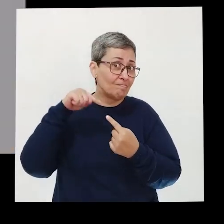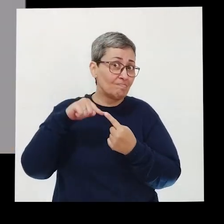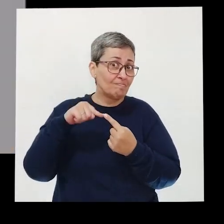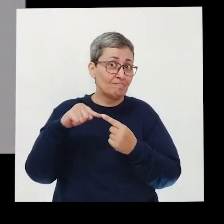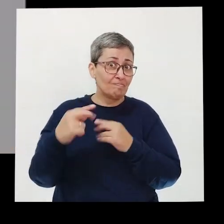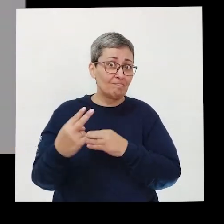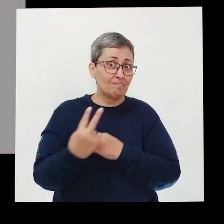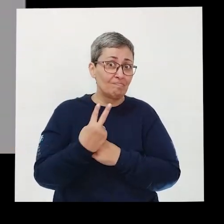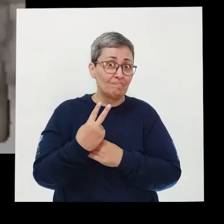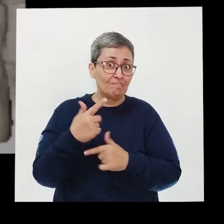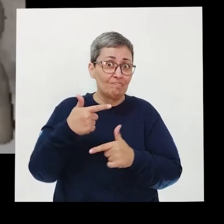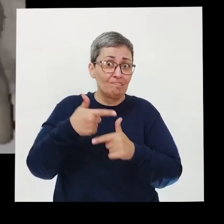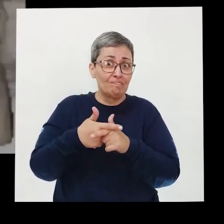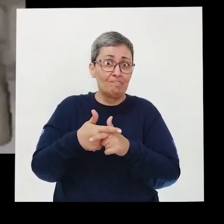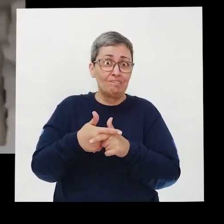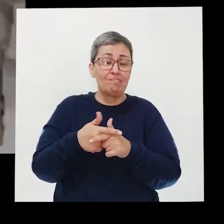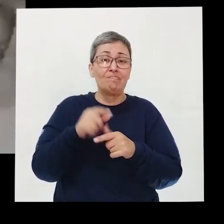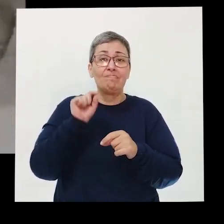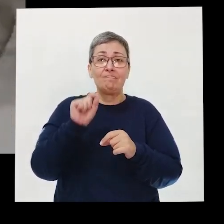provoca